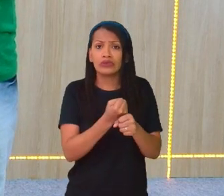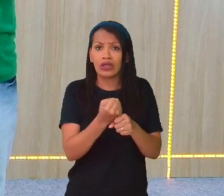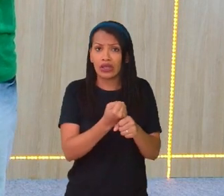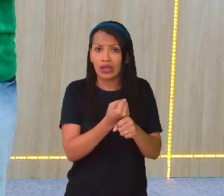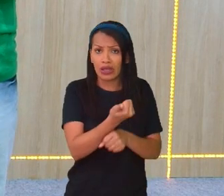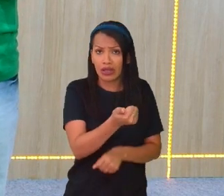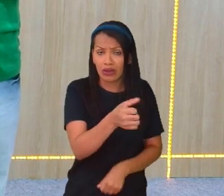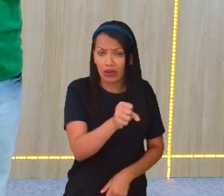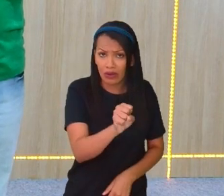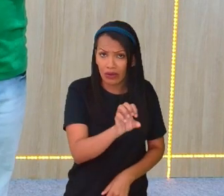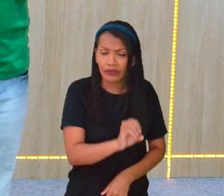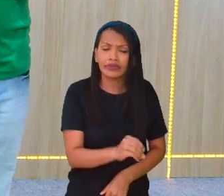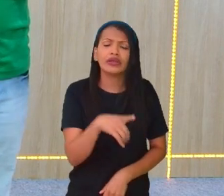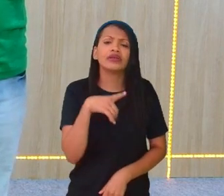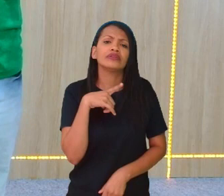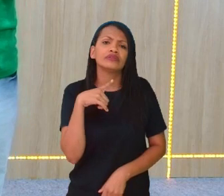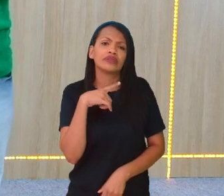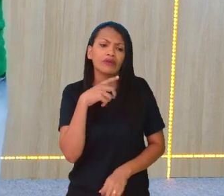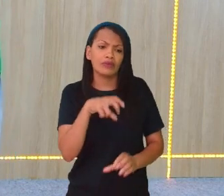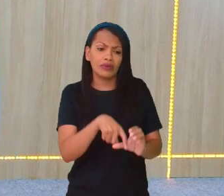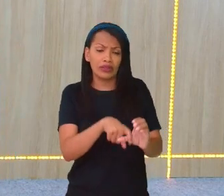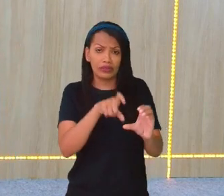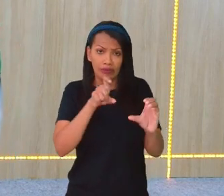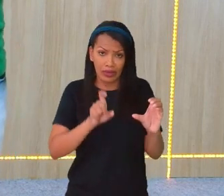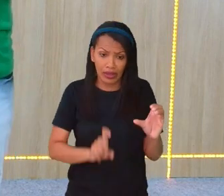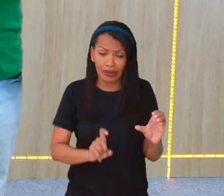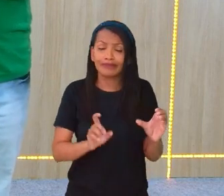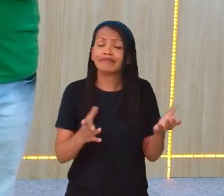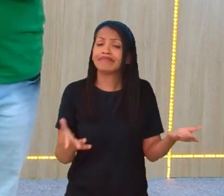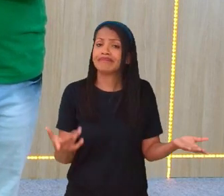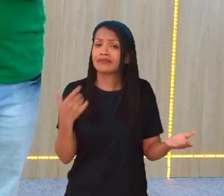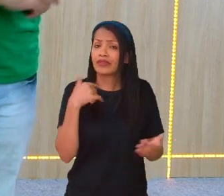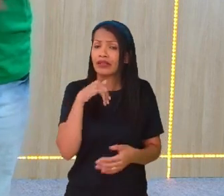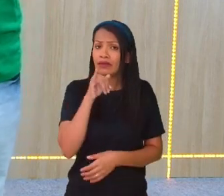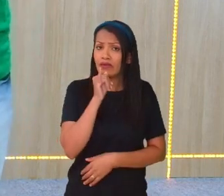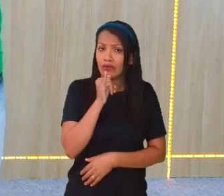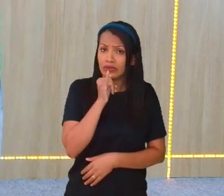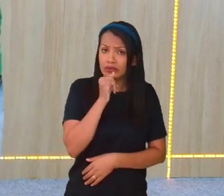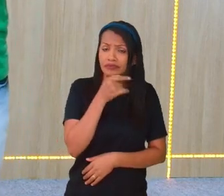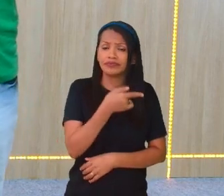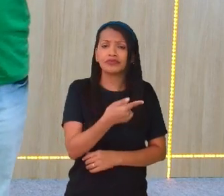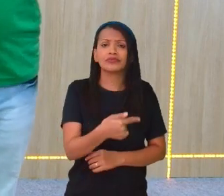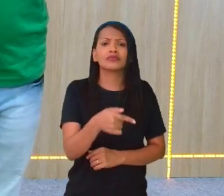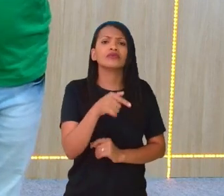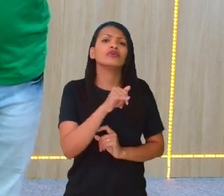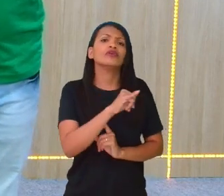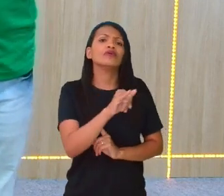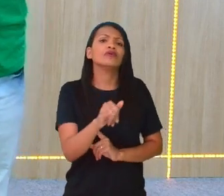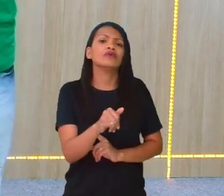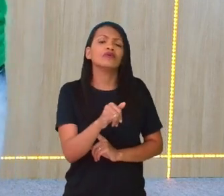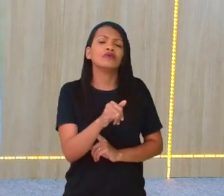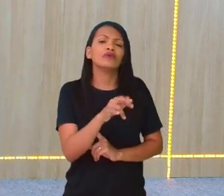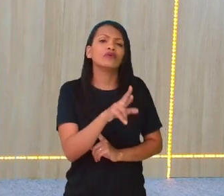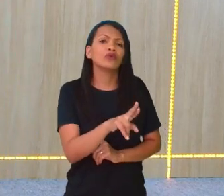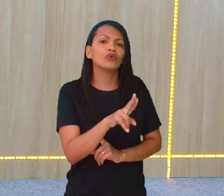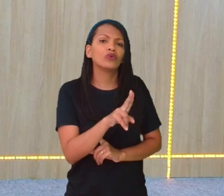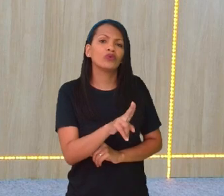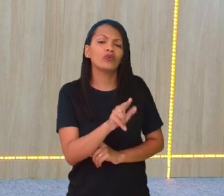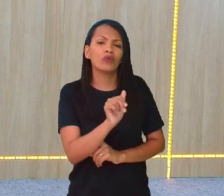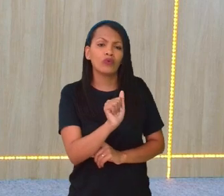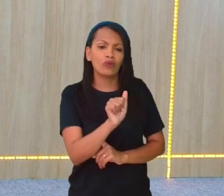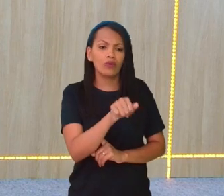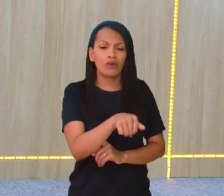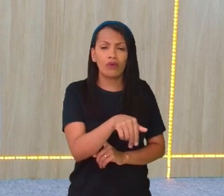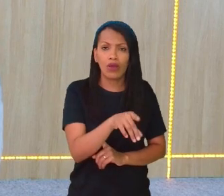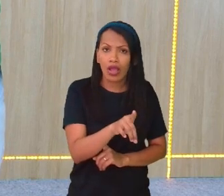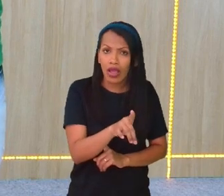tem a Frelimo, que era um movimento de independência, de libertação. Né? Você tem, por exemplo, Ruanda. Oxe, Tem um filme chamado Hotel Ruanda, Ruanda, né? isso.